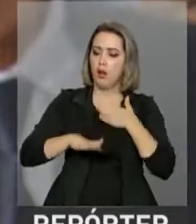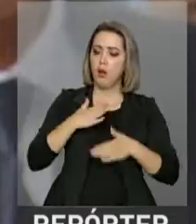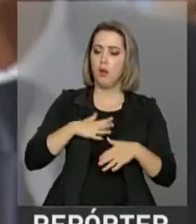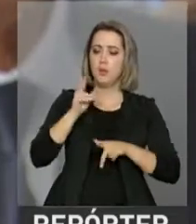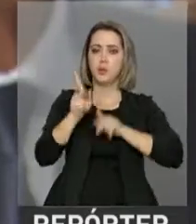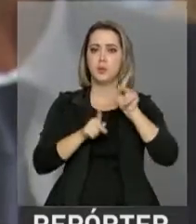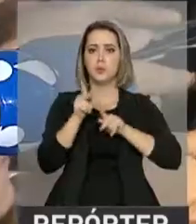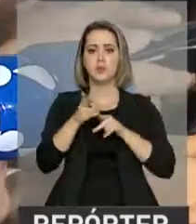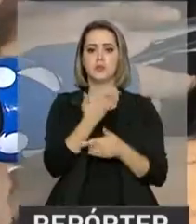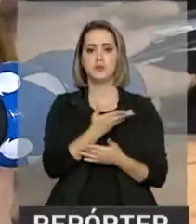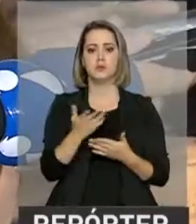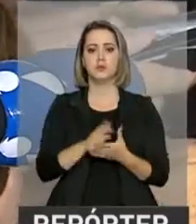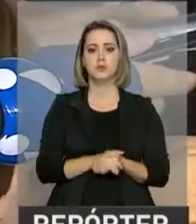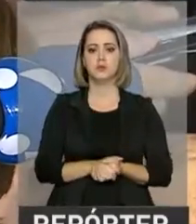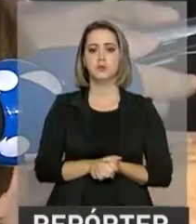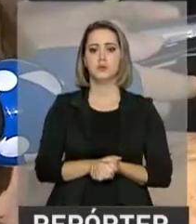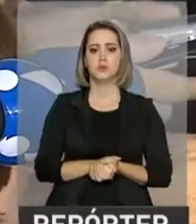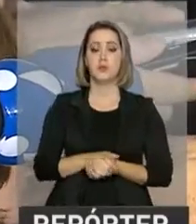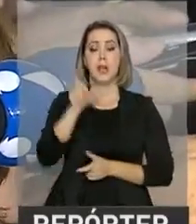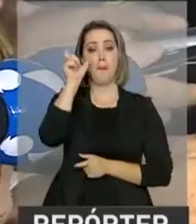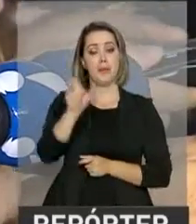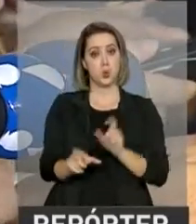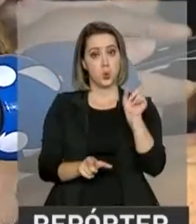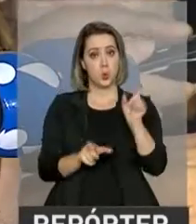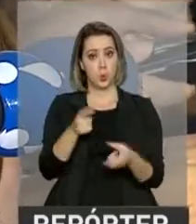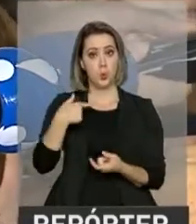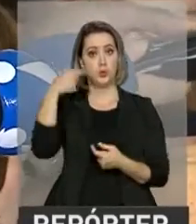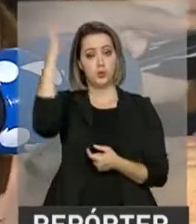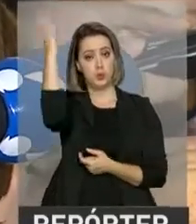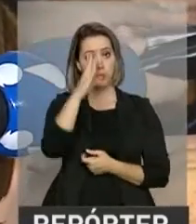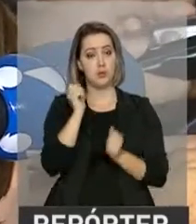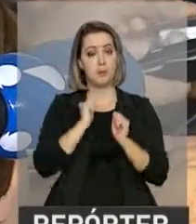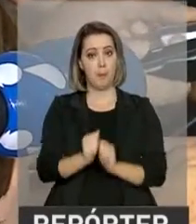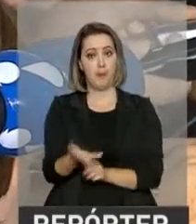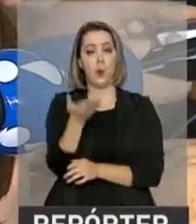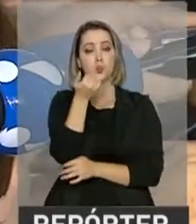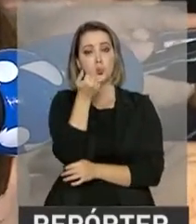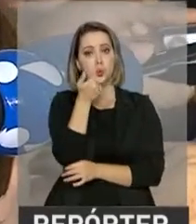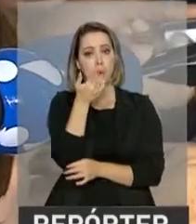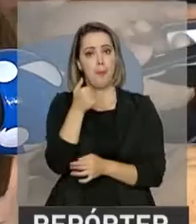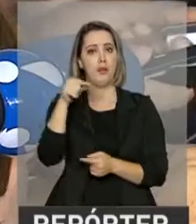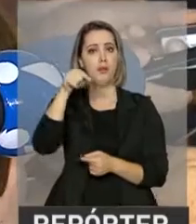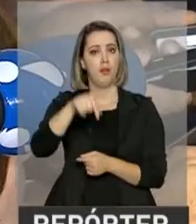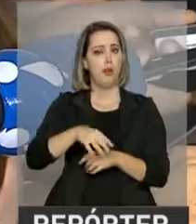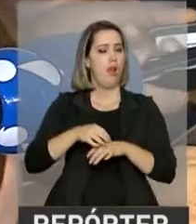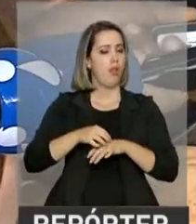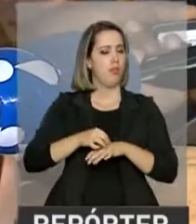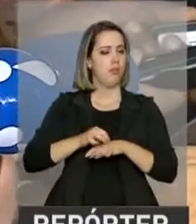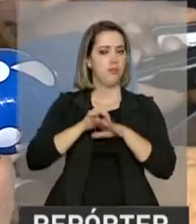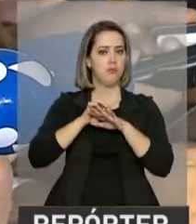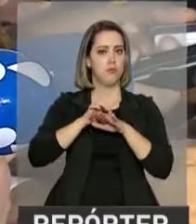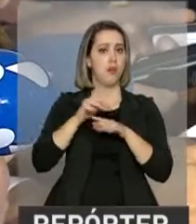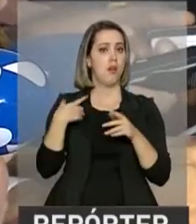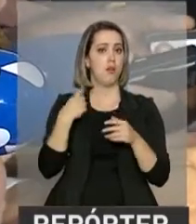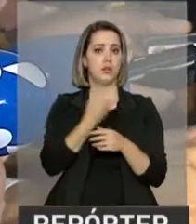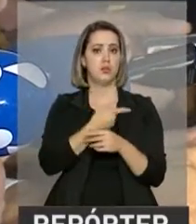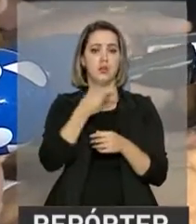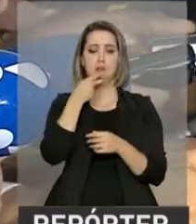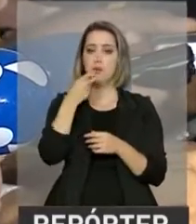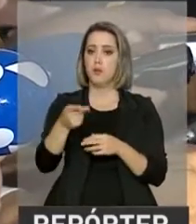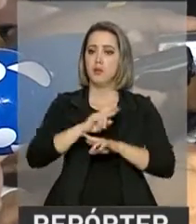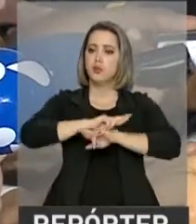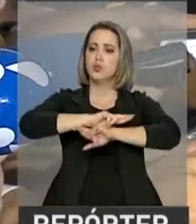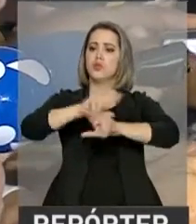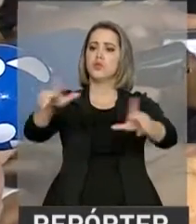consumidor brasileiro. Consumidor brasileiro, que fiquem tranquilos, podem consumir produtos não só de origem animal. Nós estamos falando aqui, obviamente,